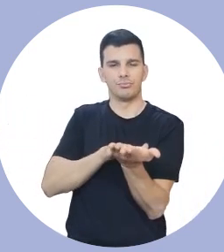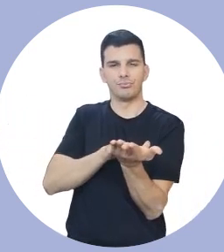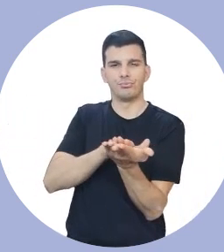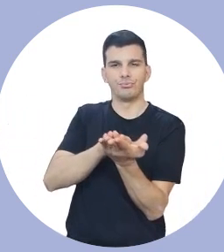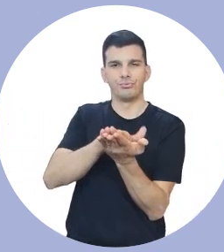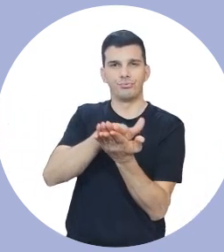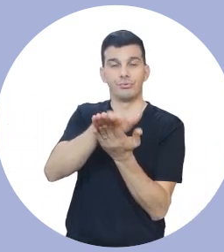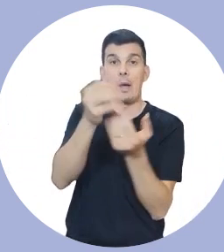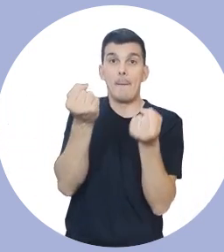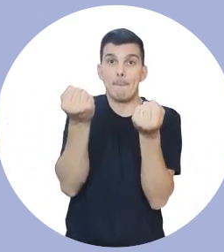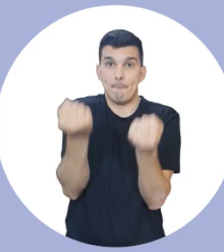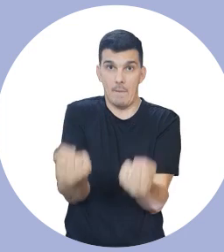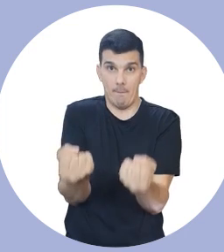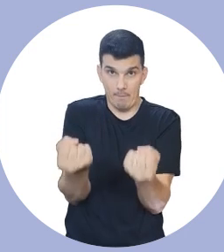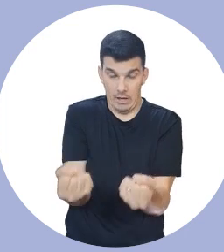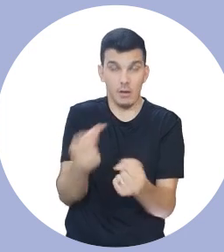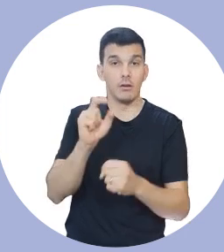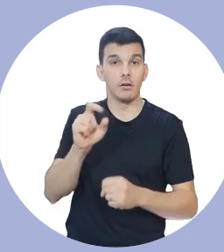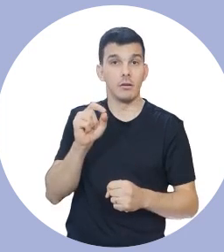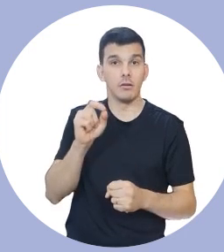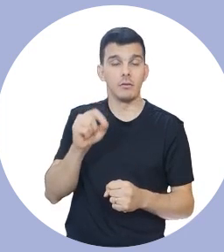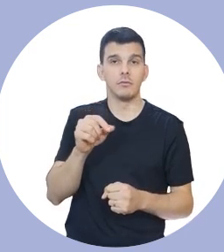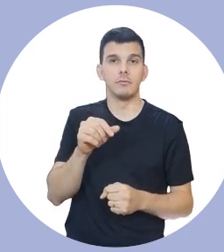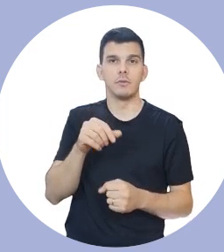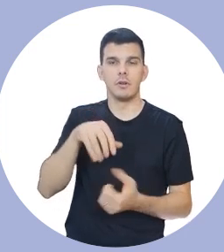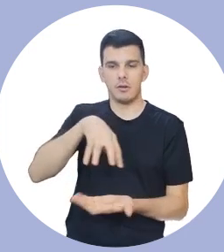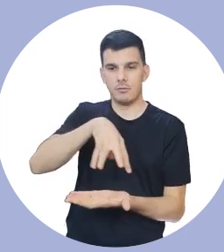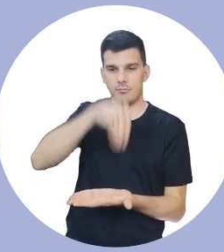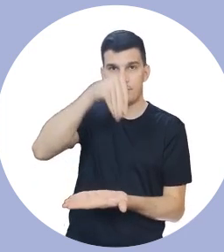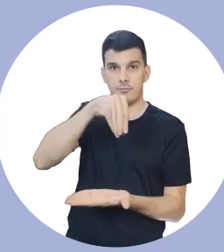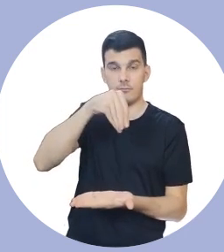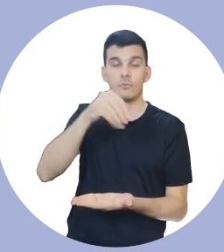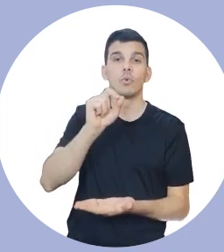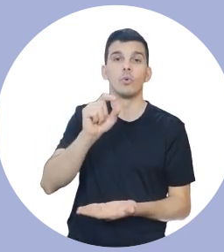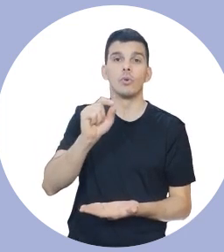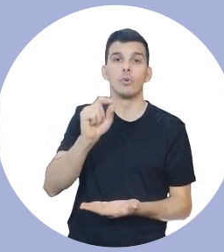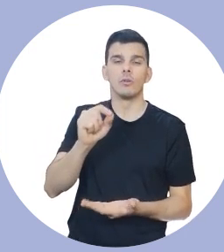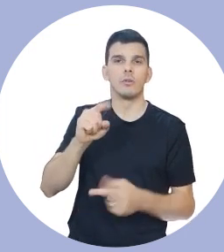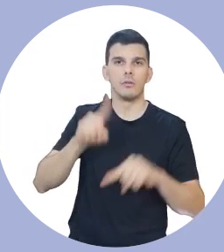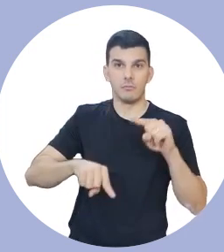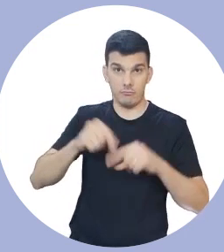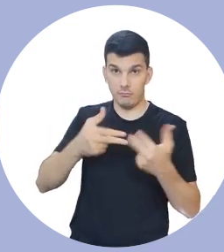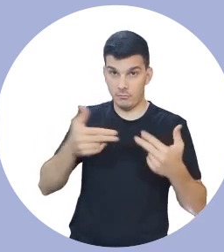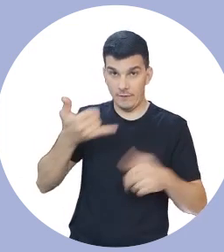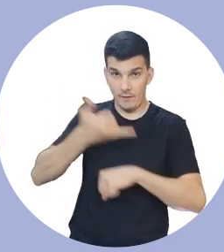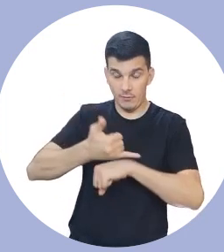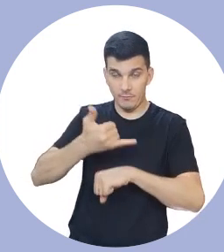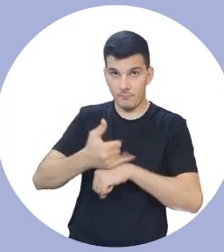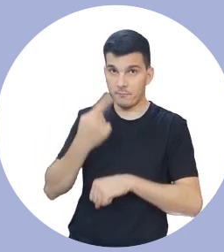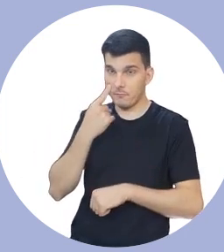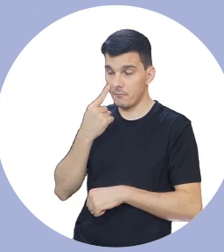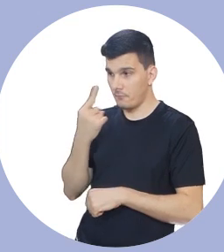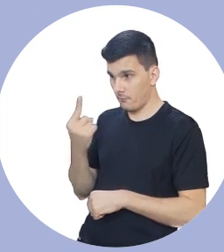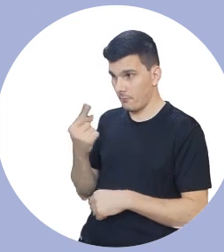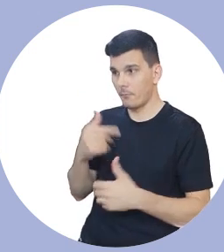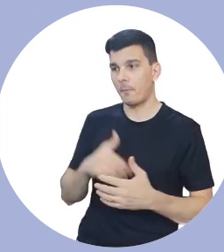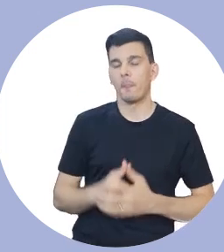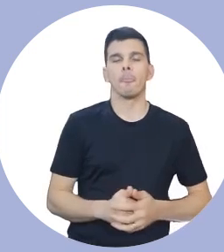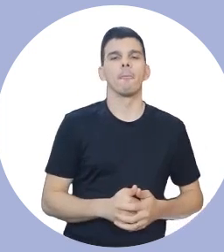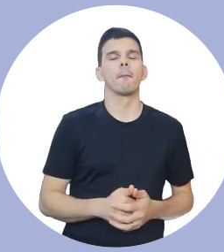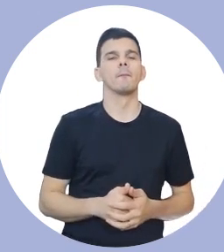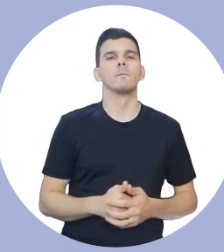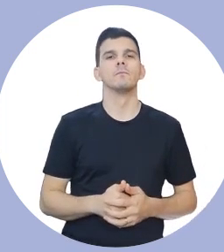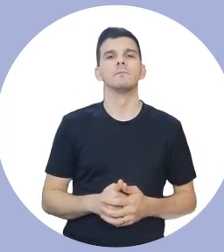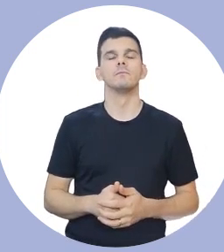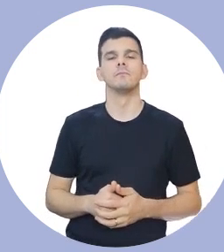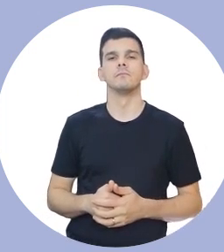por esteiras e pesada por e passada por um eletroímã para a retirada de materiais metálicos. Essa é a primeira